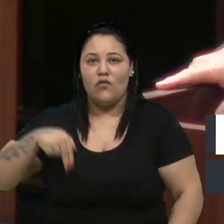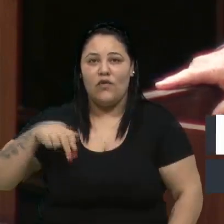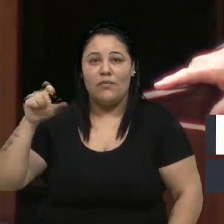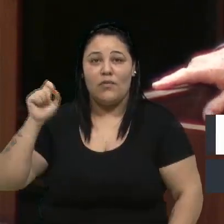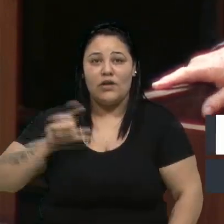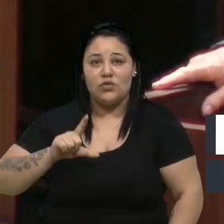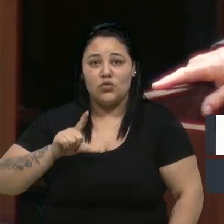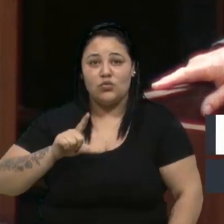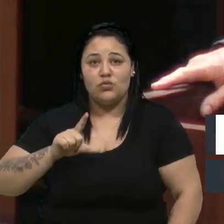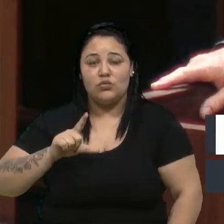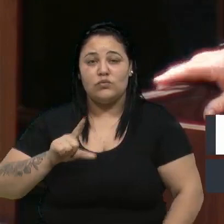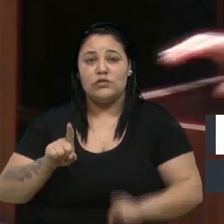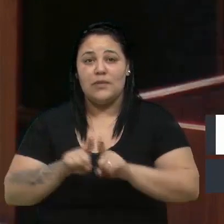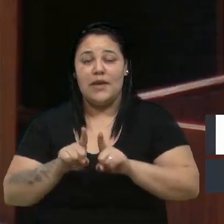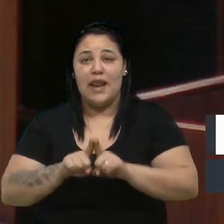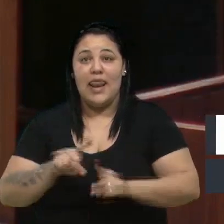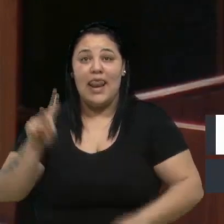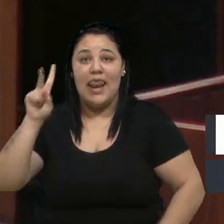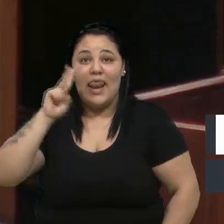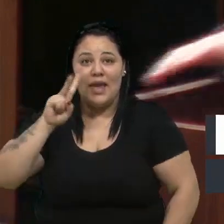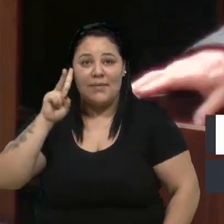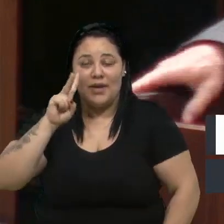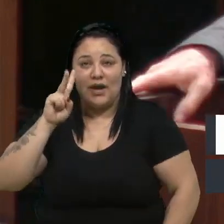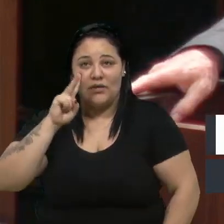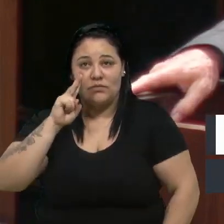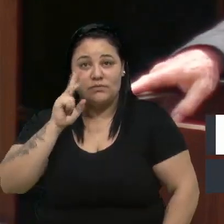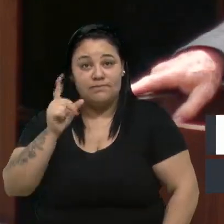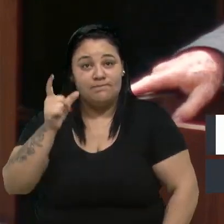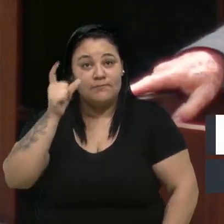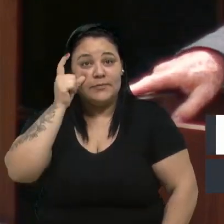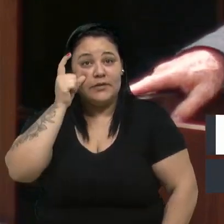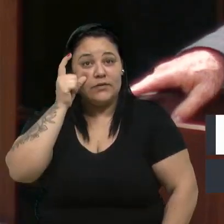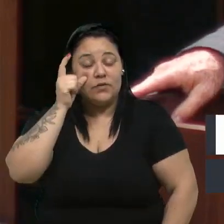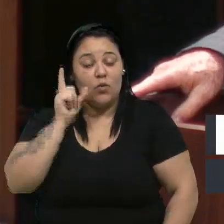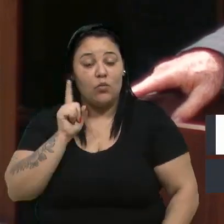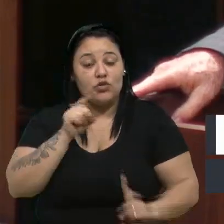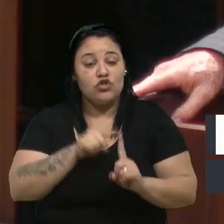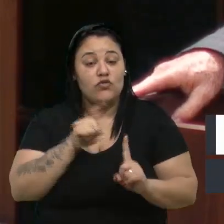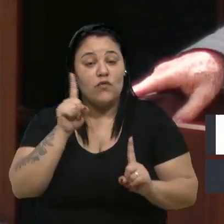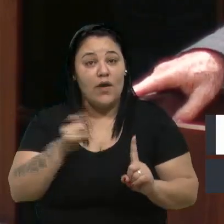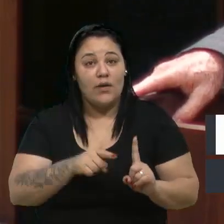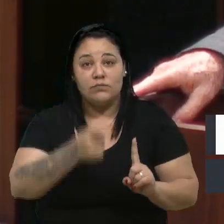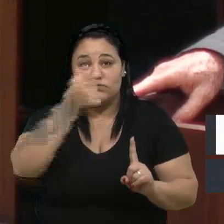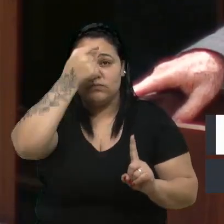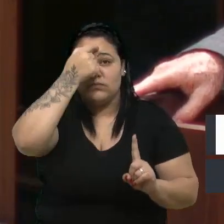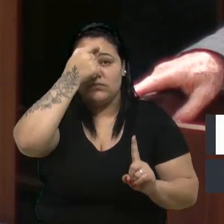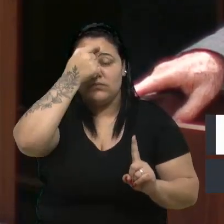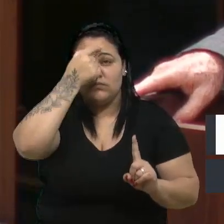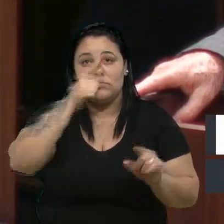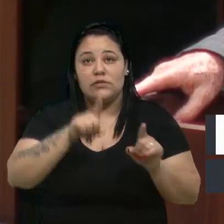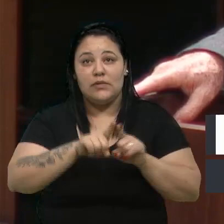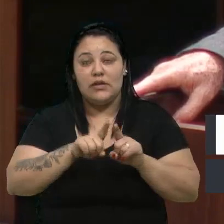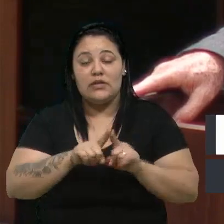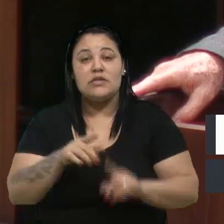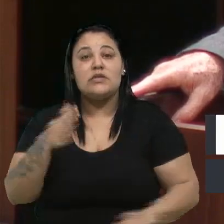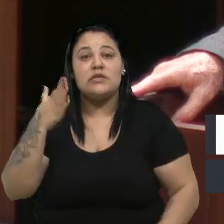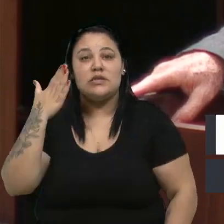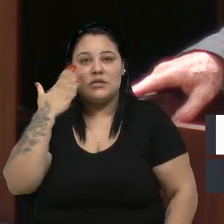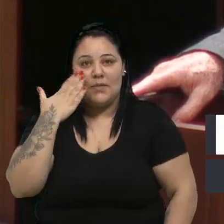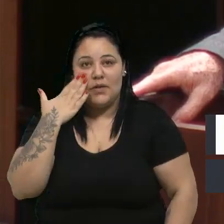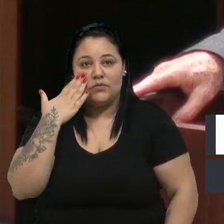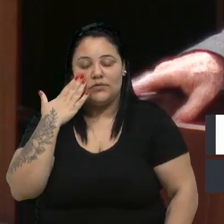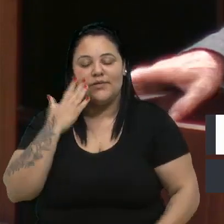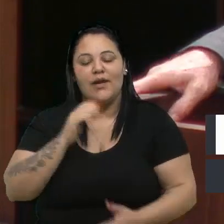lembrar e alertar que o objetivo é conscientização. Sabemos do